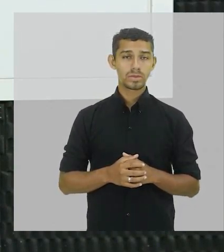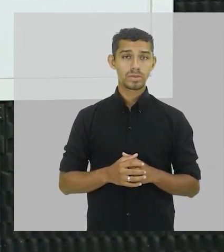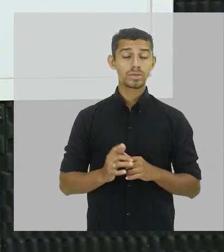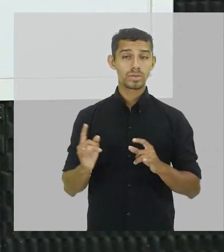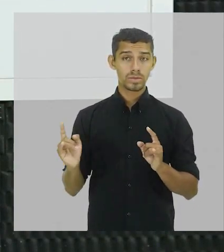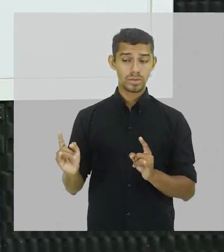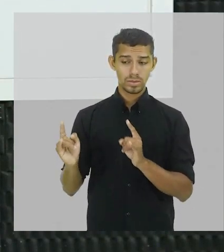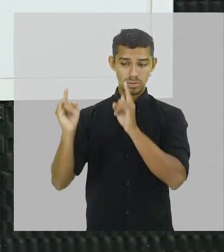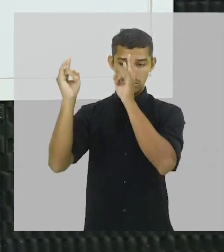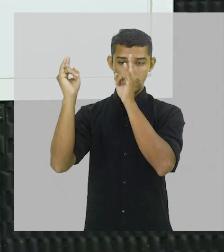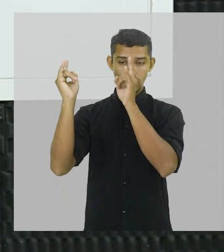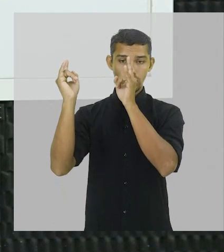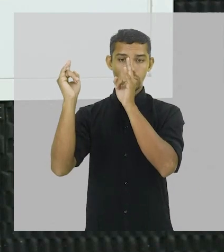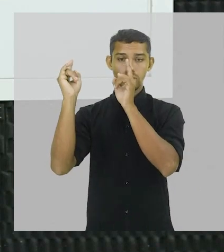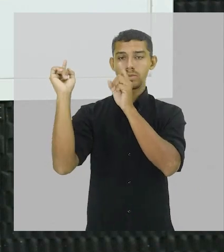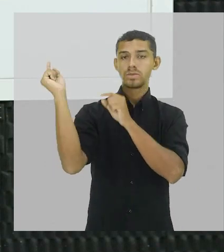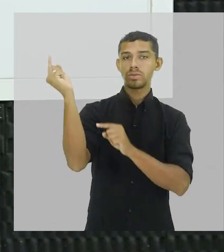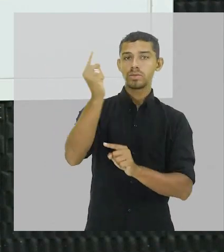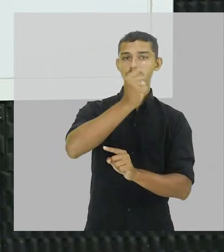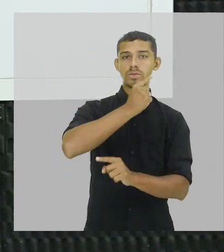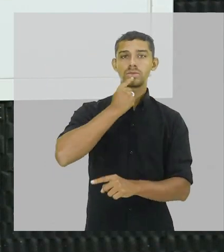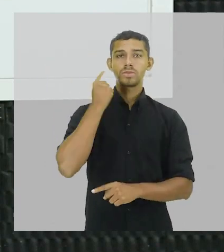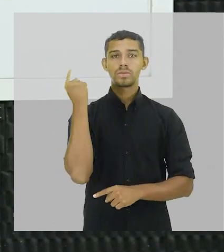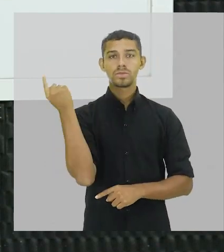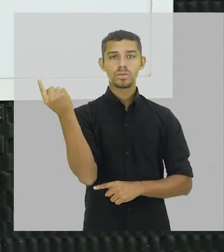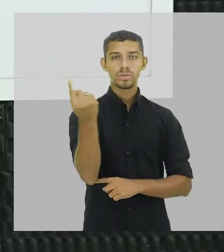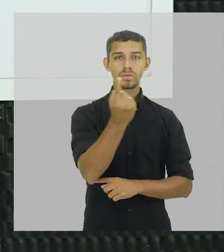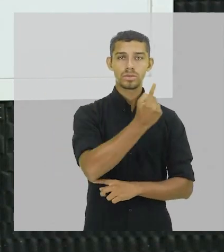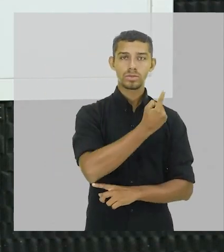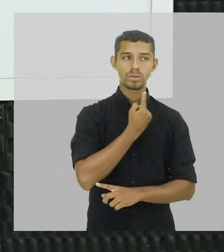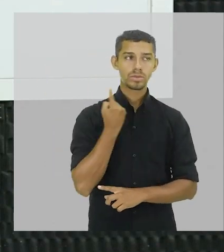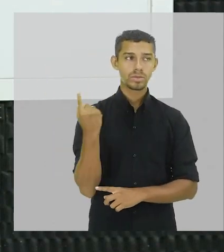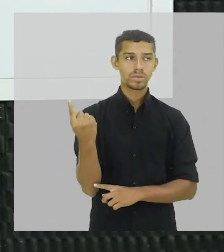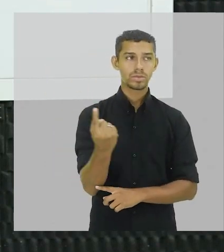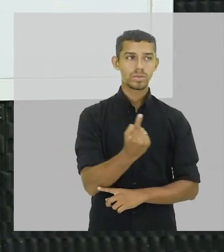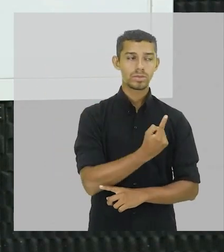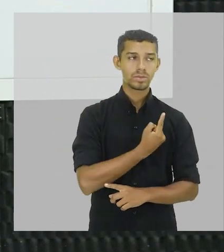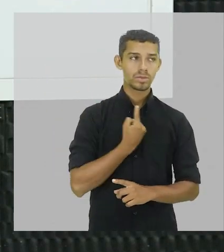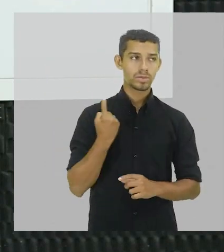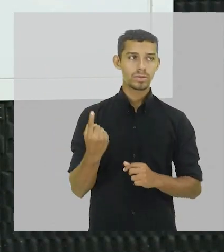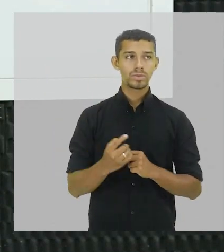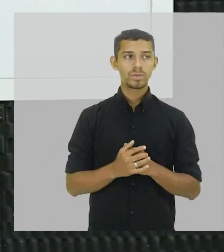Essa torre, ela pode recepcionar, né,